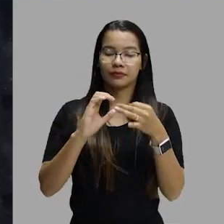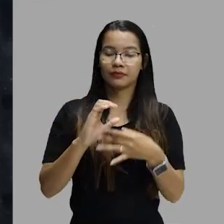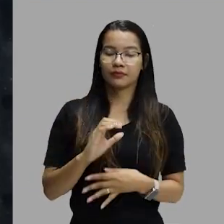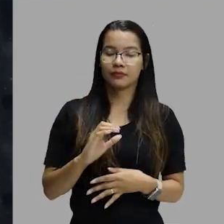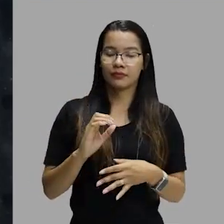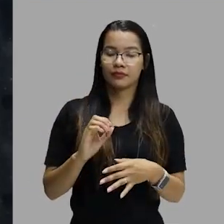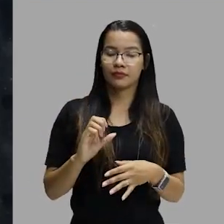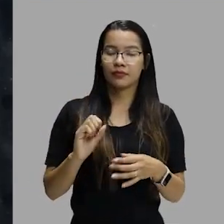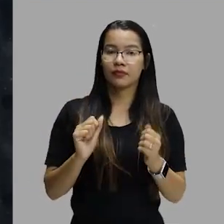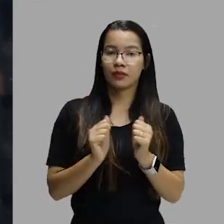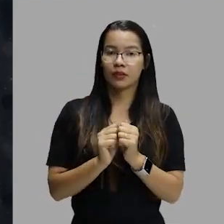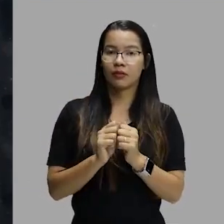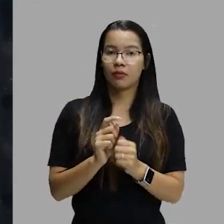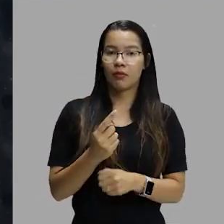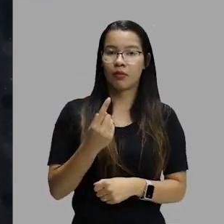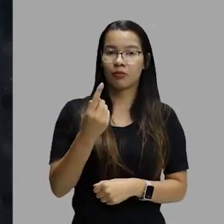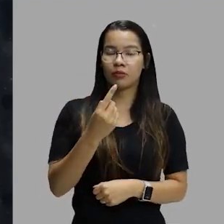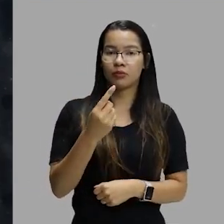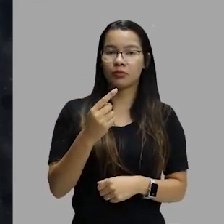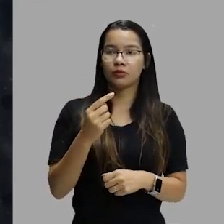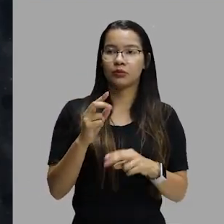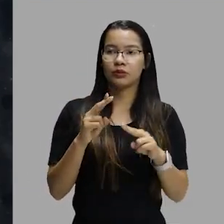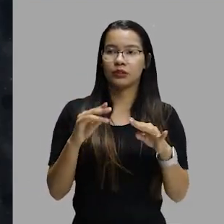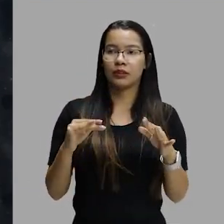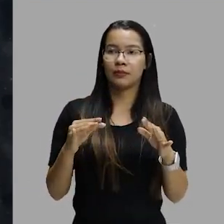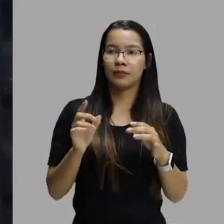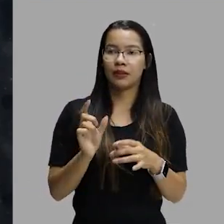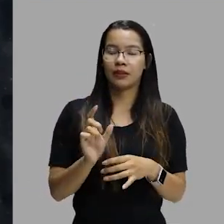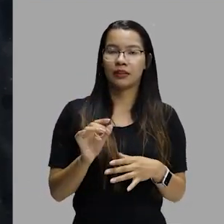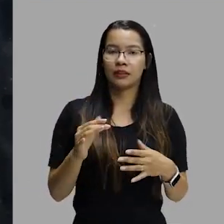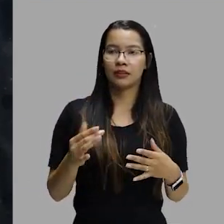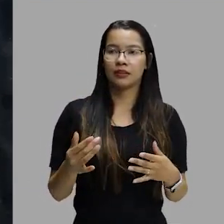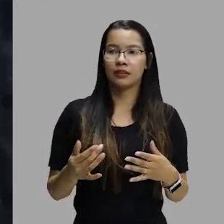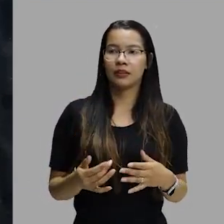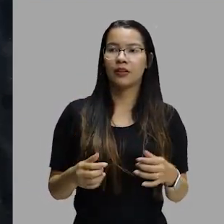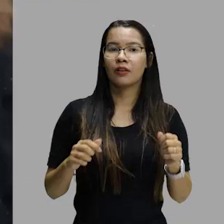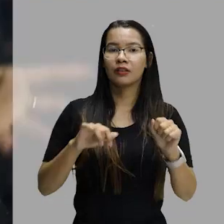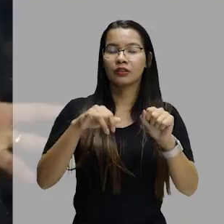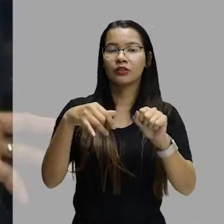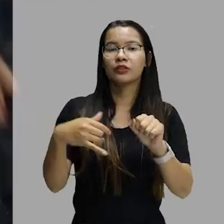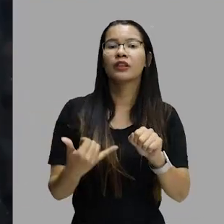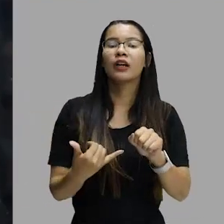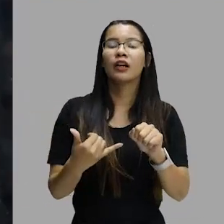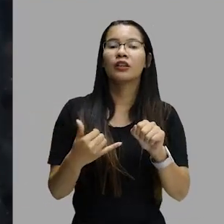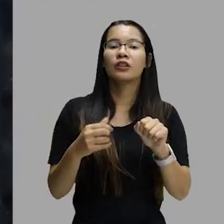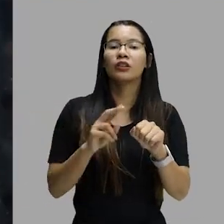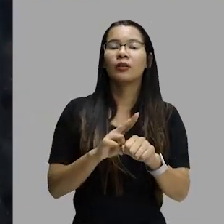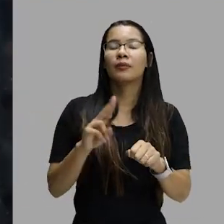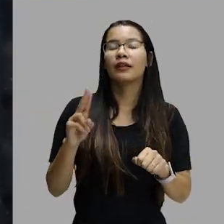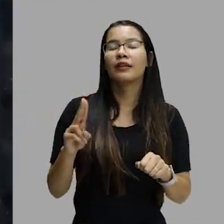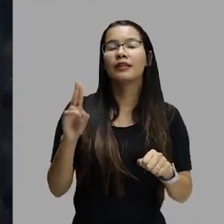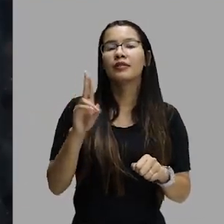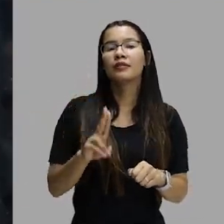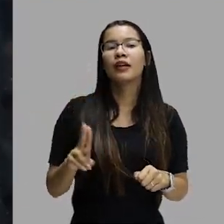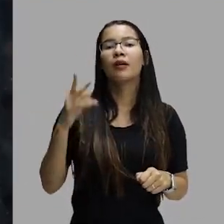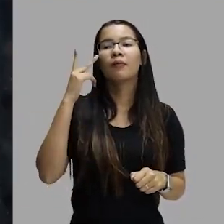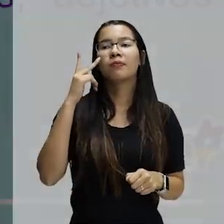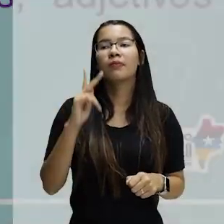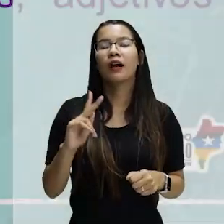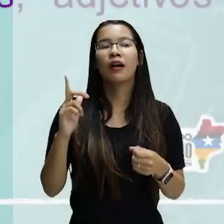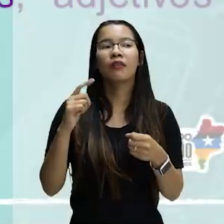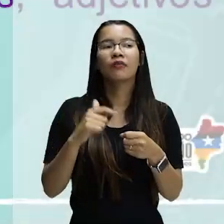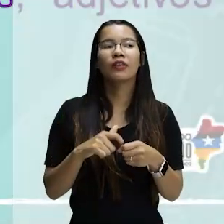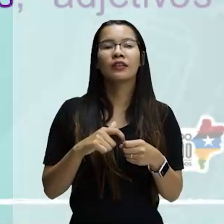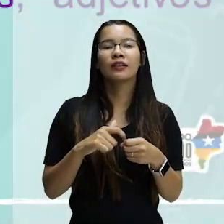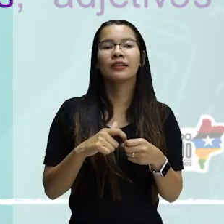só. Então, os adjuntos adnominais servem para quê? Volta aí